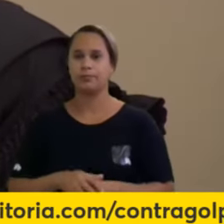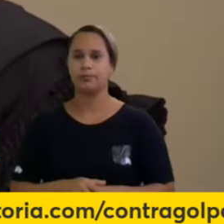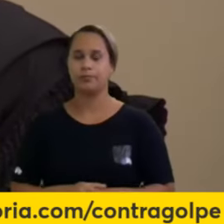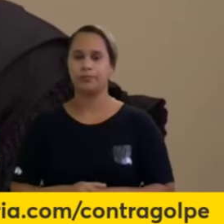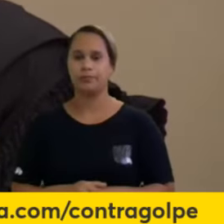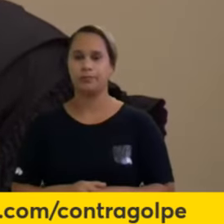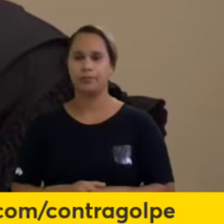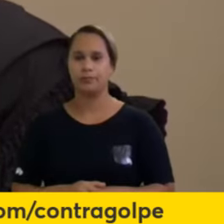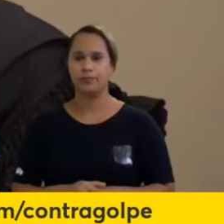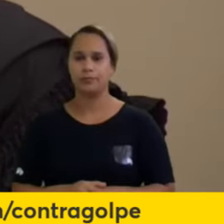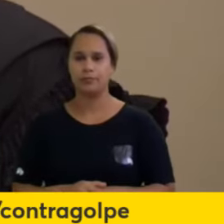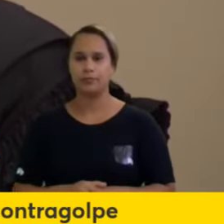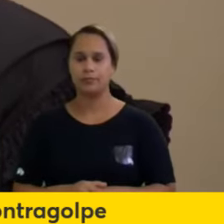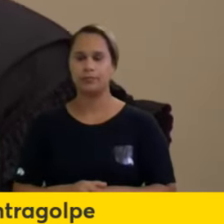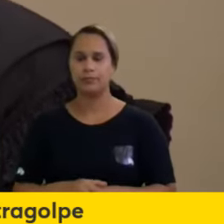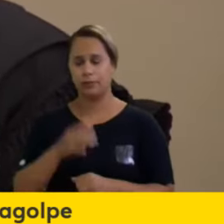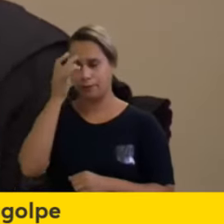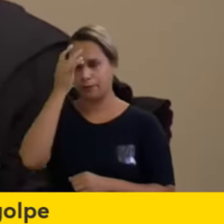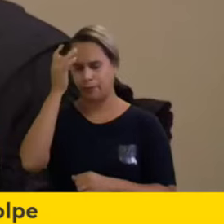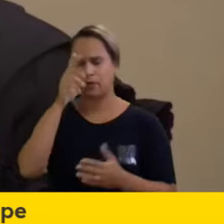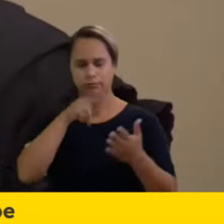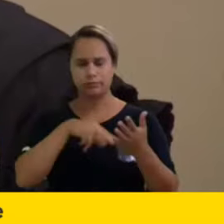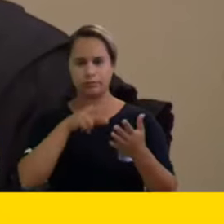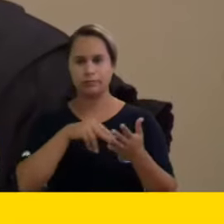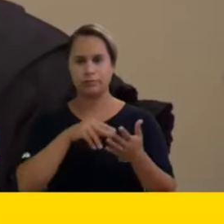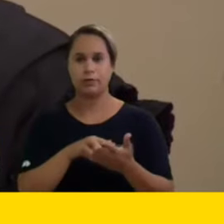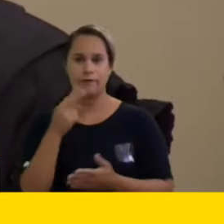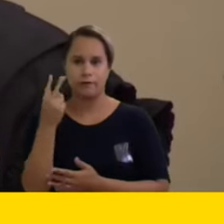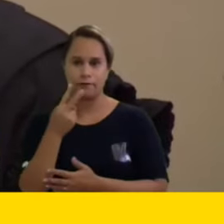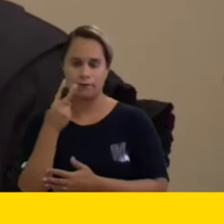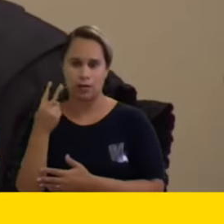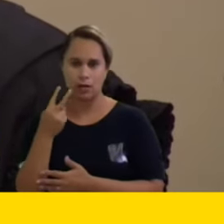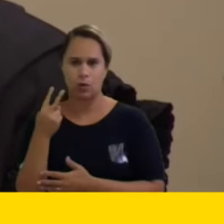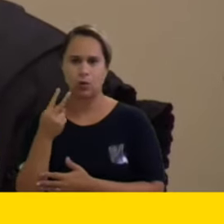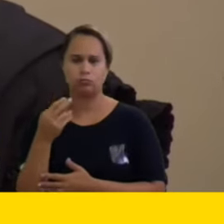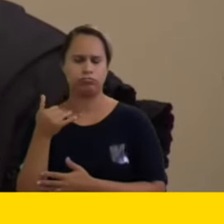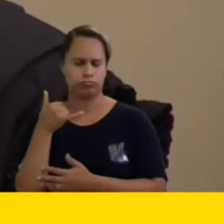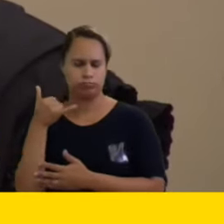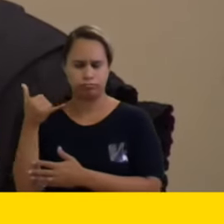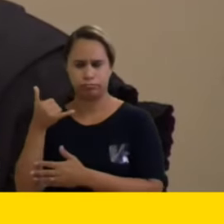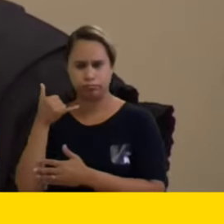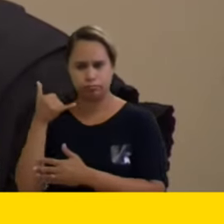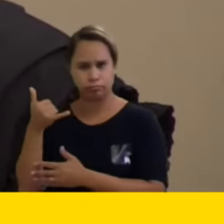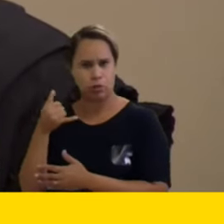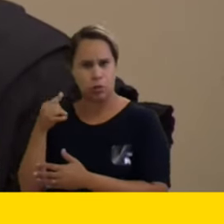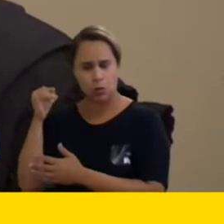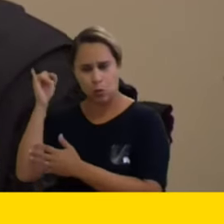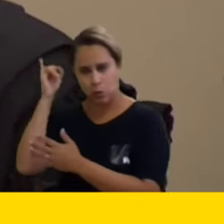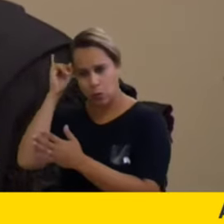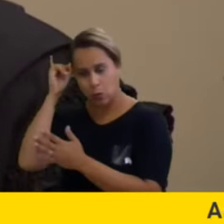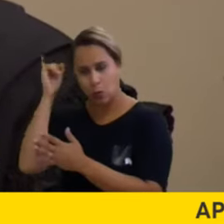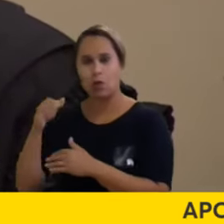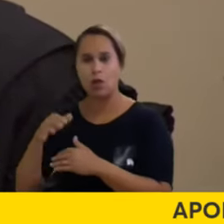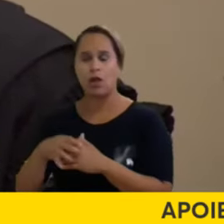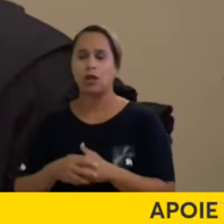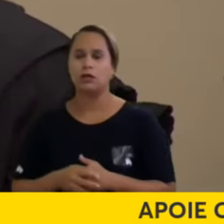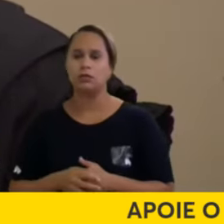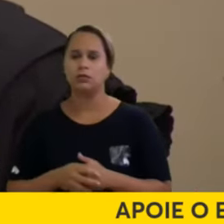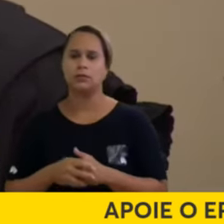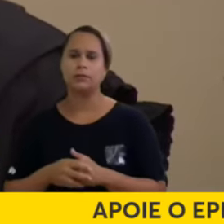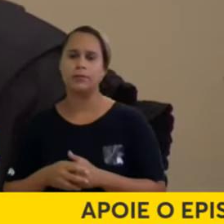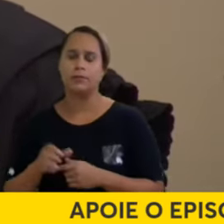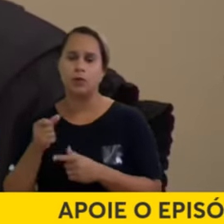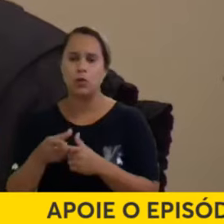ler fica mais fácil valor dos smartphones serviço de coffee break limpeza para evento locação do Imobiliário para